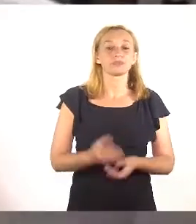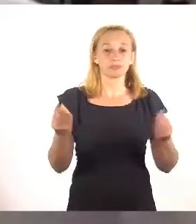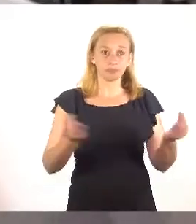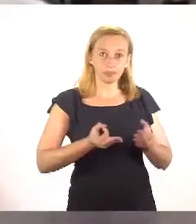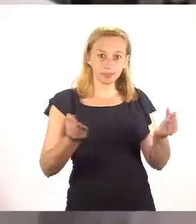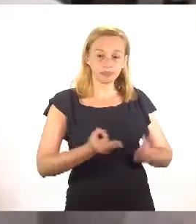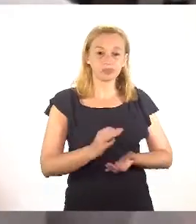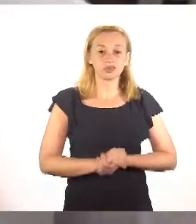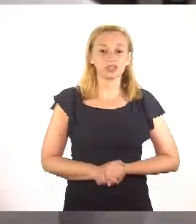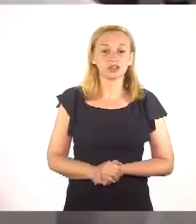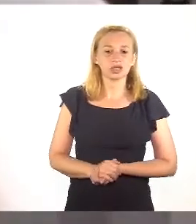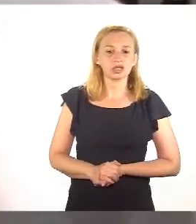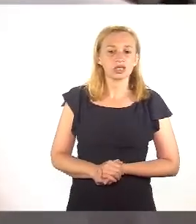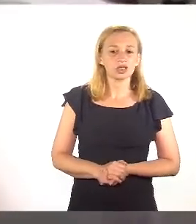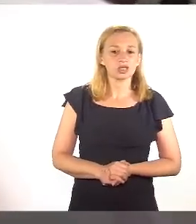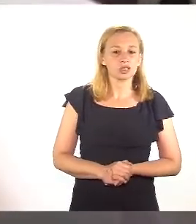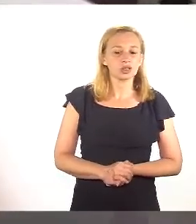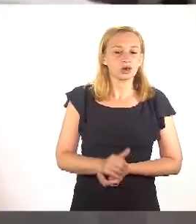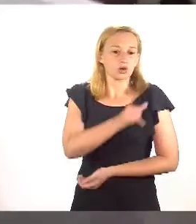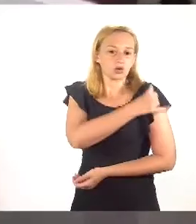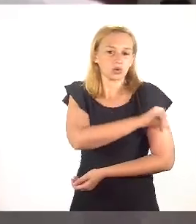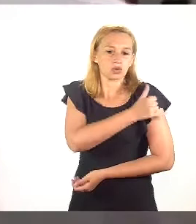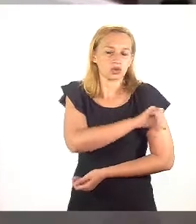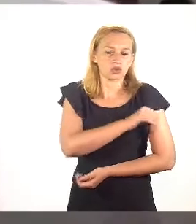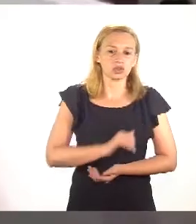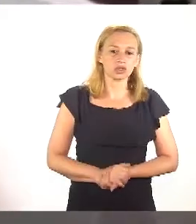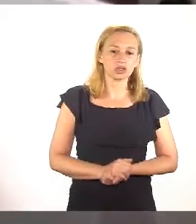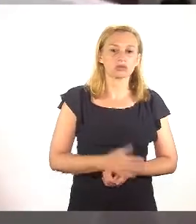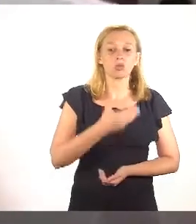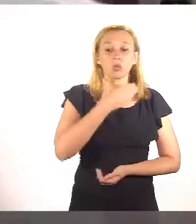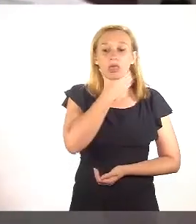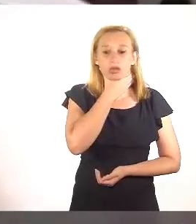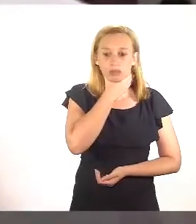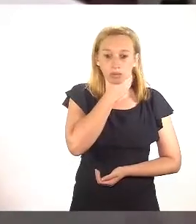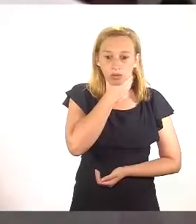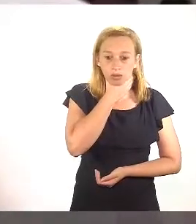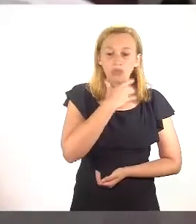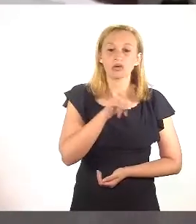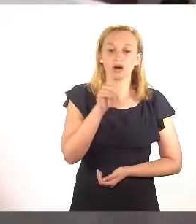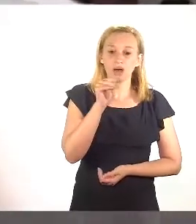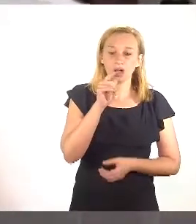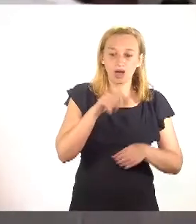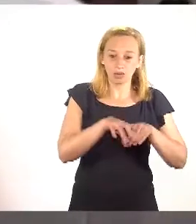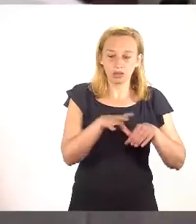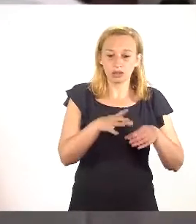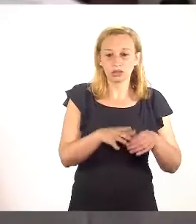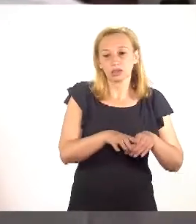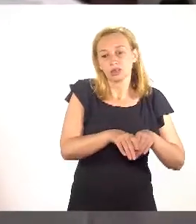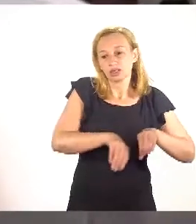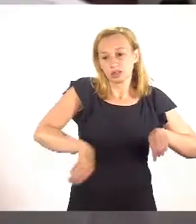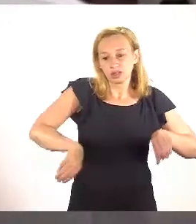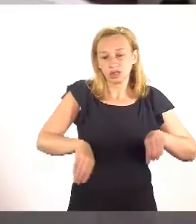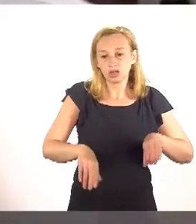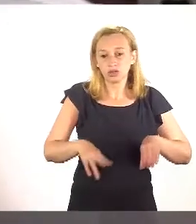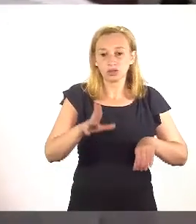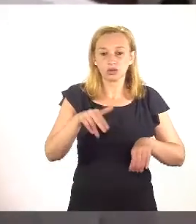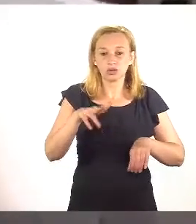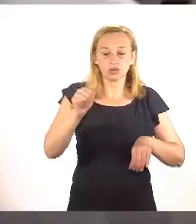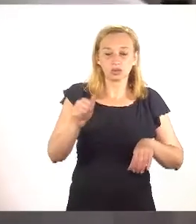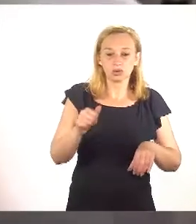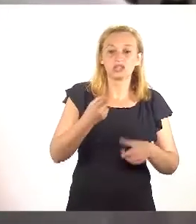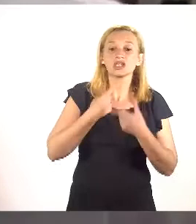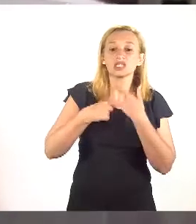É sabido que atualmente o Rio de Janeiro vive uma grave crise com relação à água e saneamento, deixando muito a desejar o trabalho da